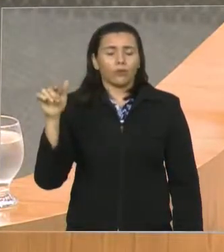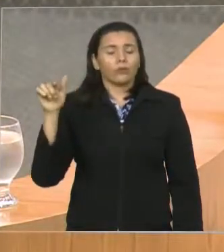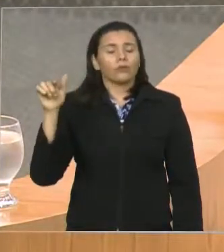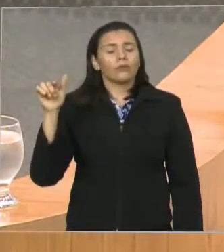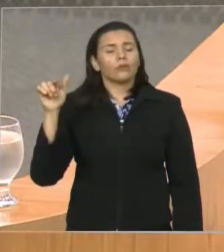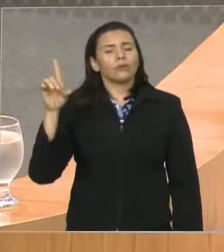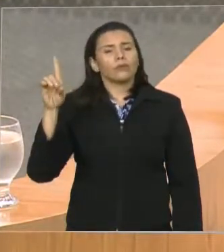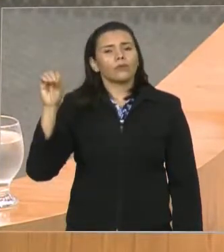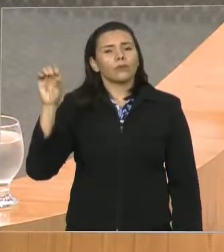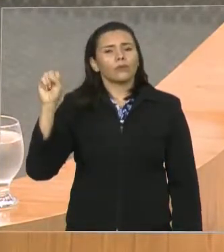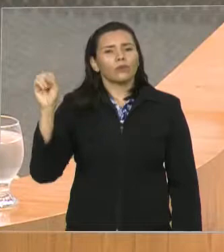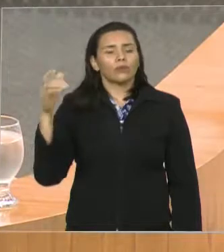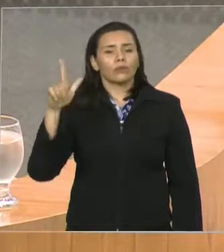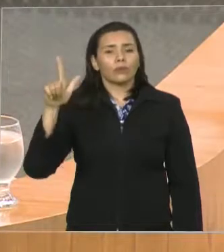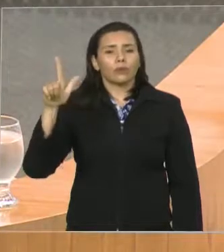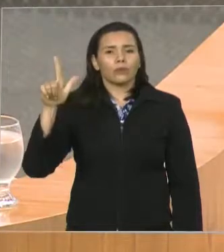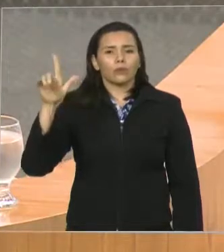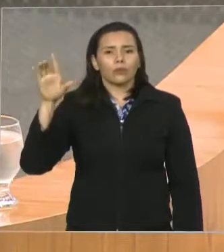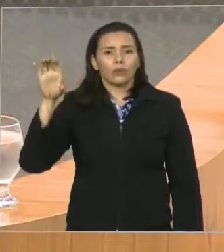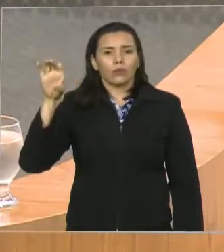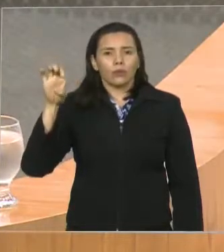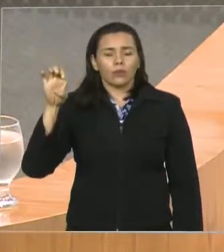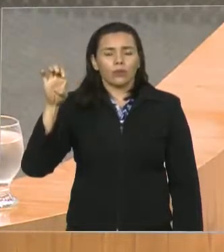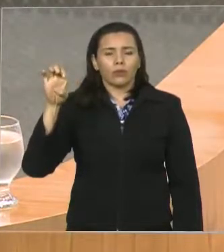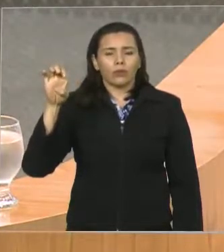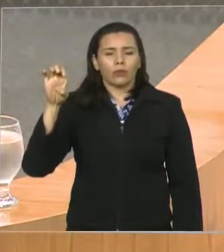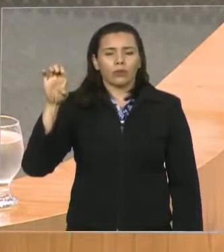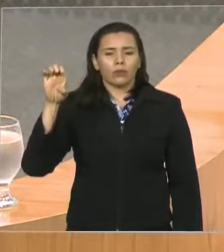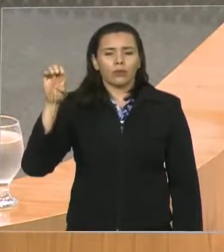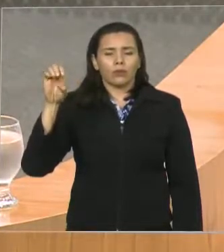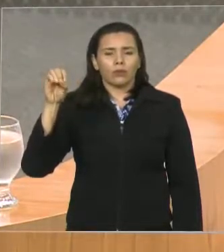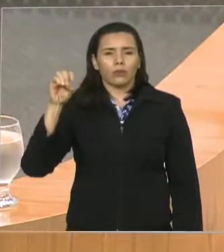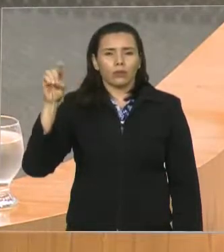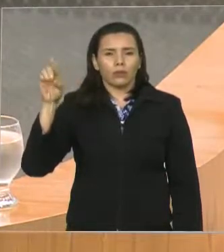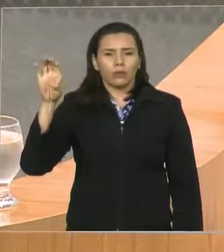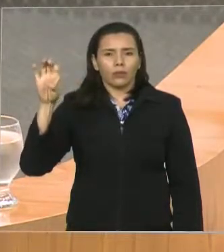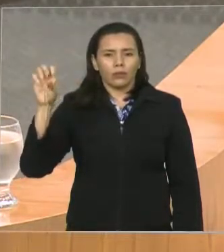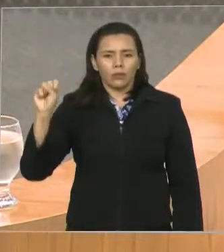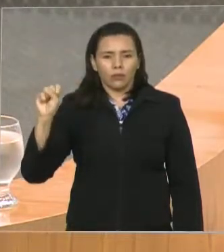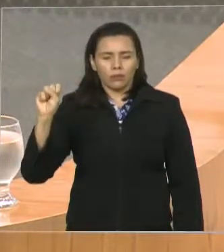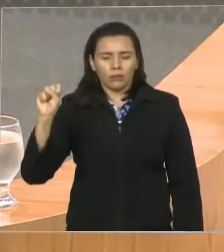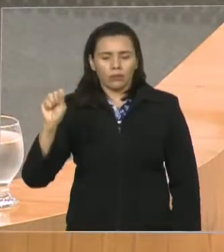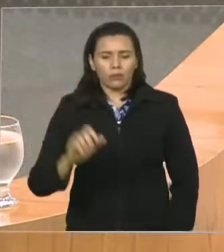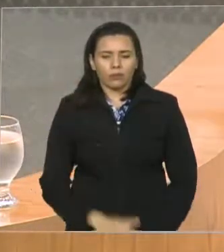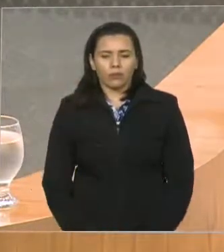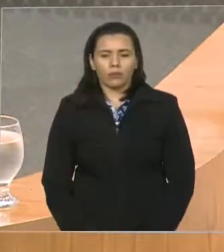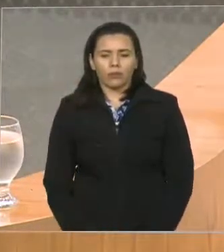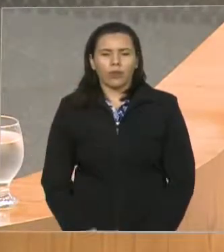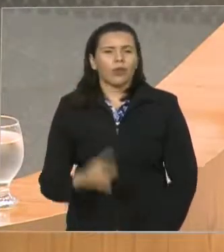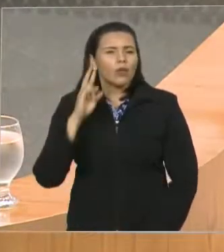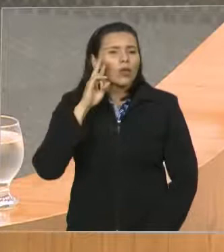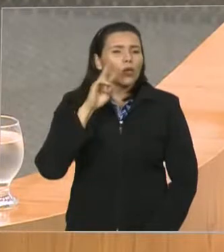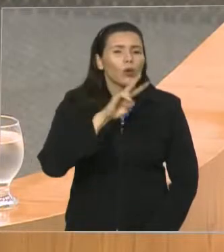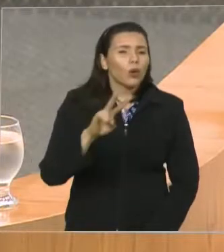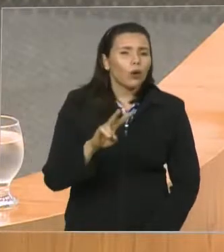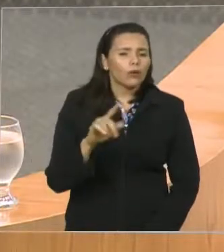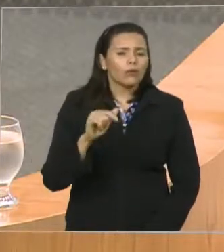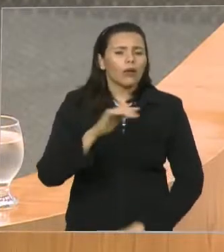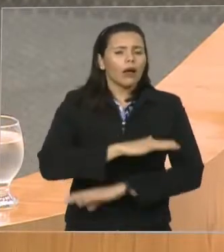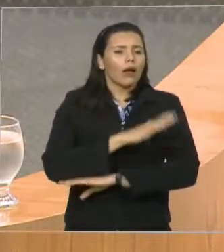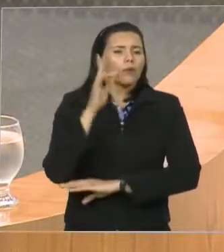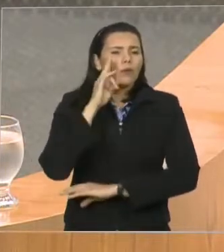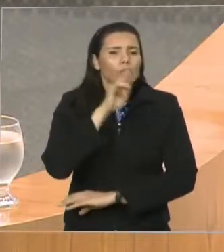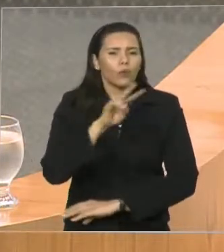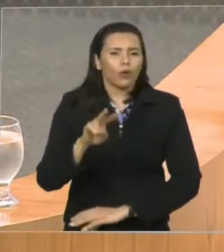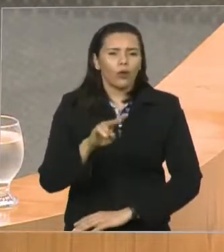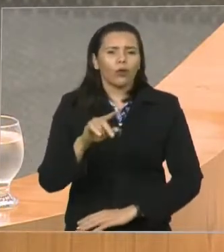com a miséria, com palafitas. E eu vou além. Quando eu disse que o governador Flávio Dino, ao fazer o seu programa, mostrava o fundo